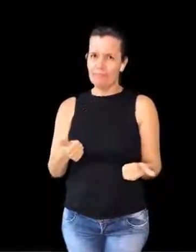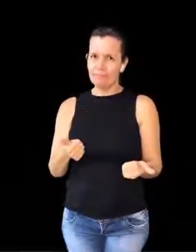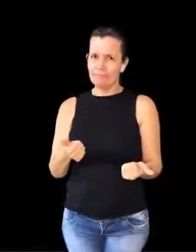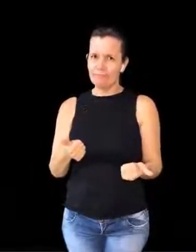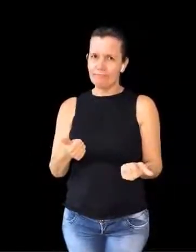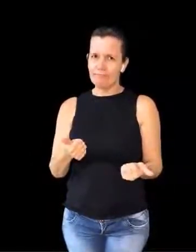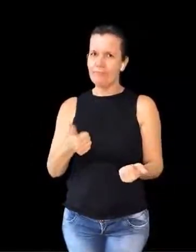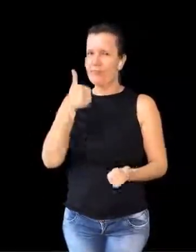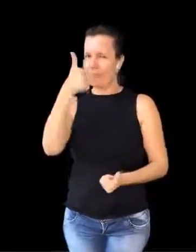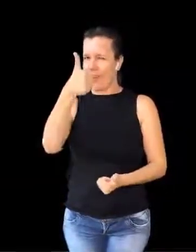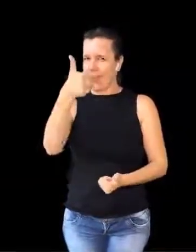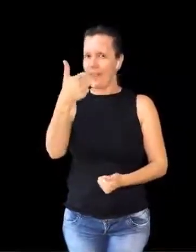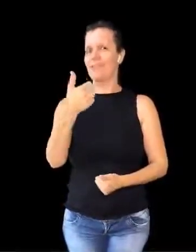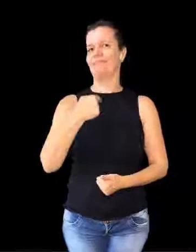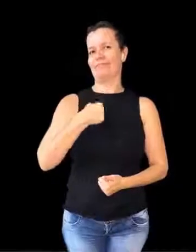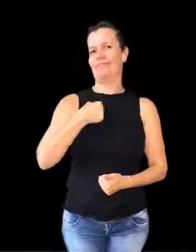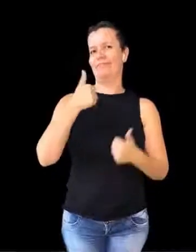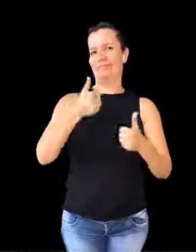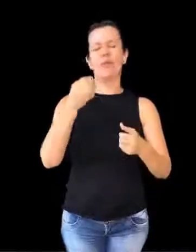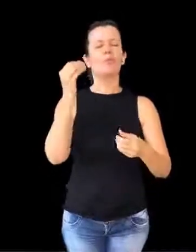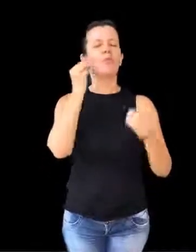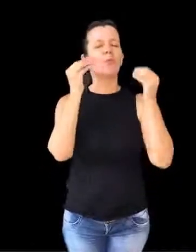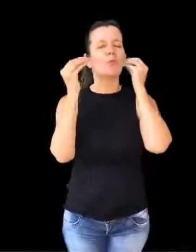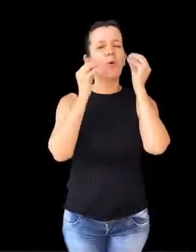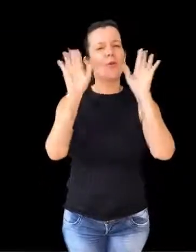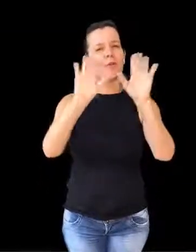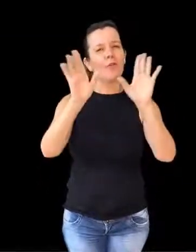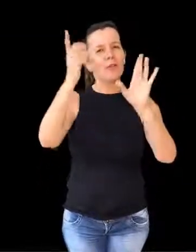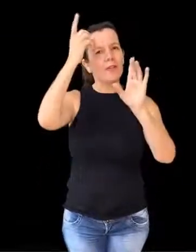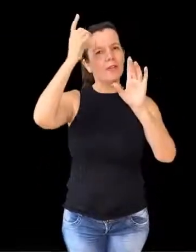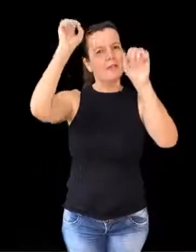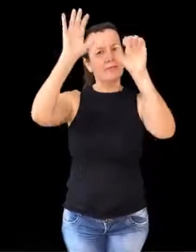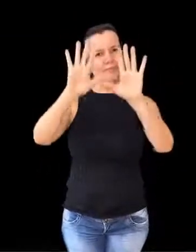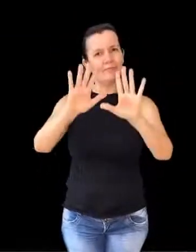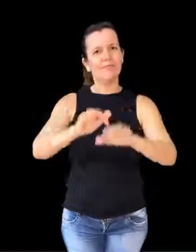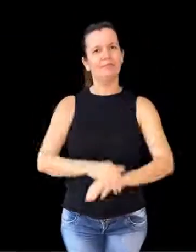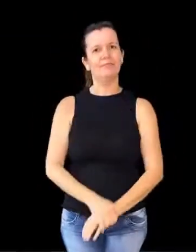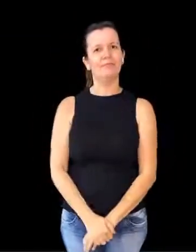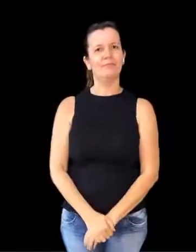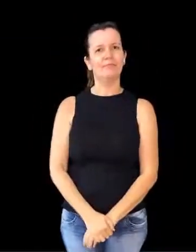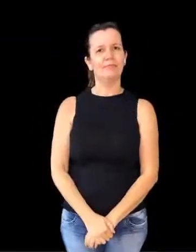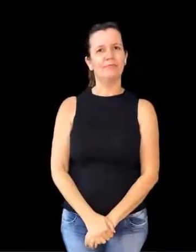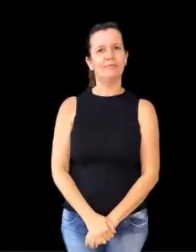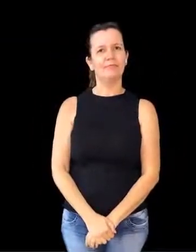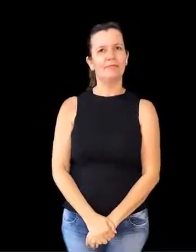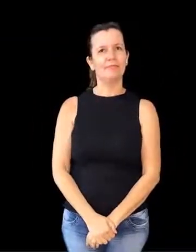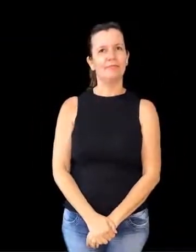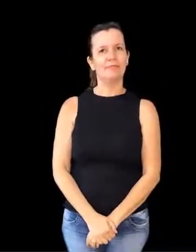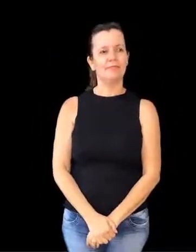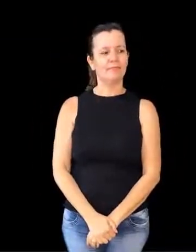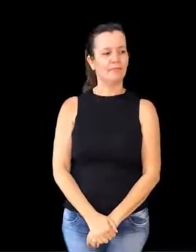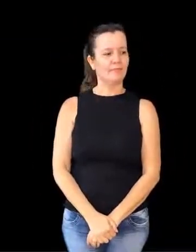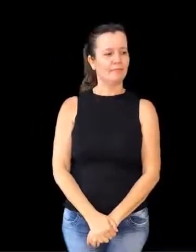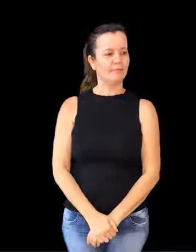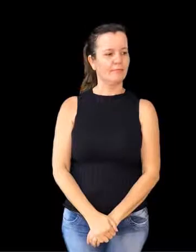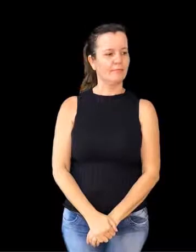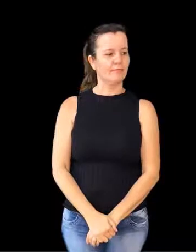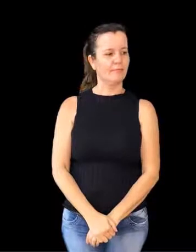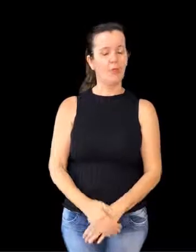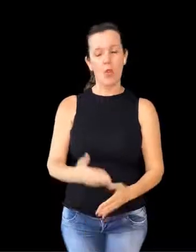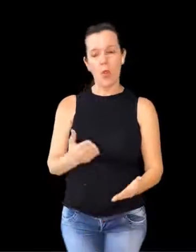pouca costura, costura na mão. E é isso aí. Se você gostou, fala um joinha pra mim,